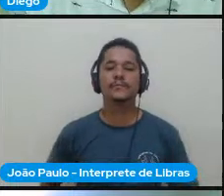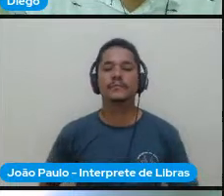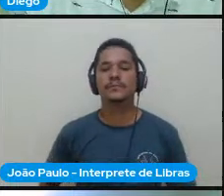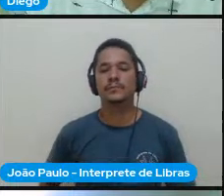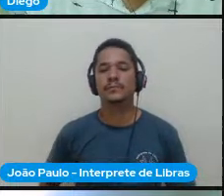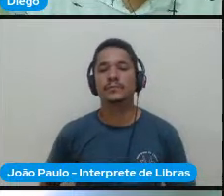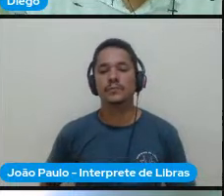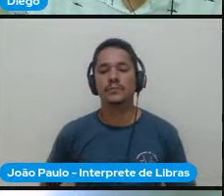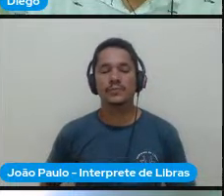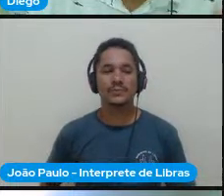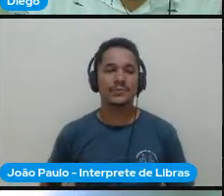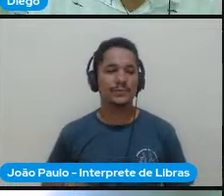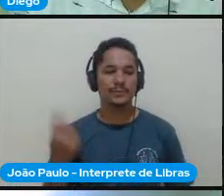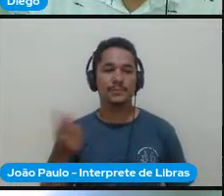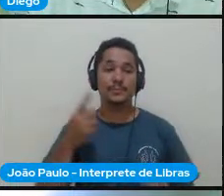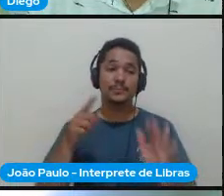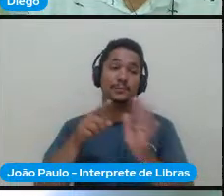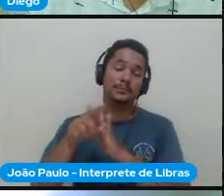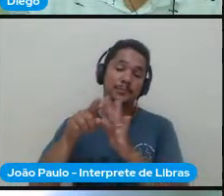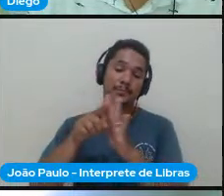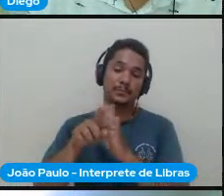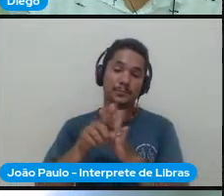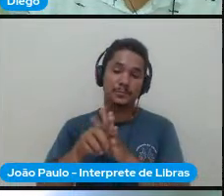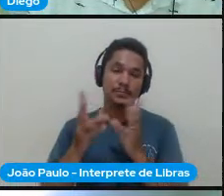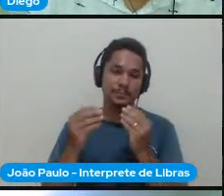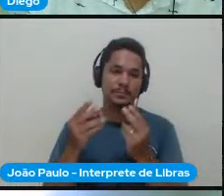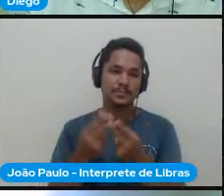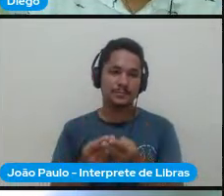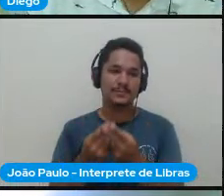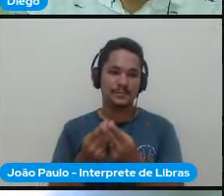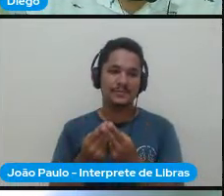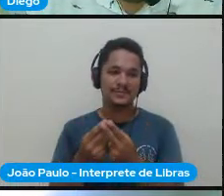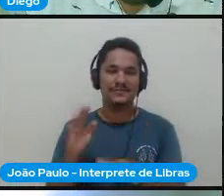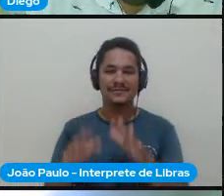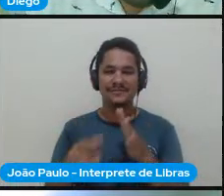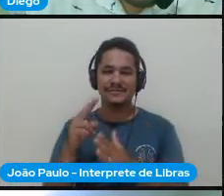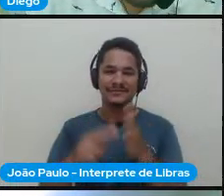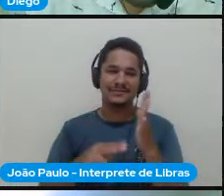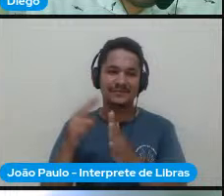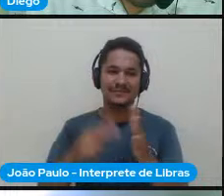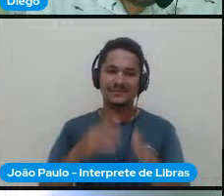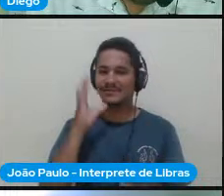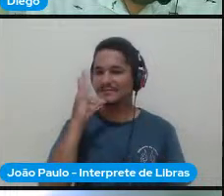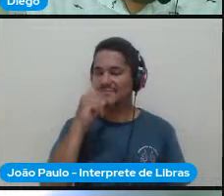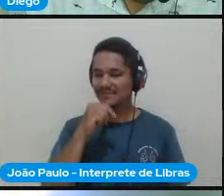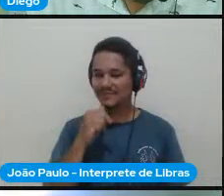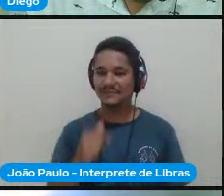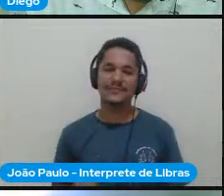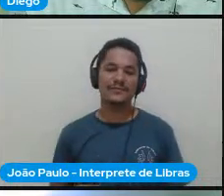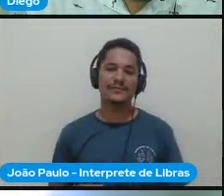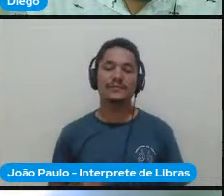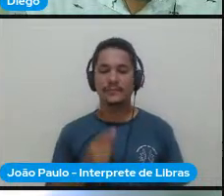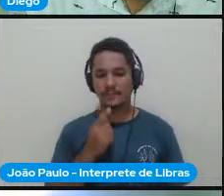Mas nós estamos recebendo muitas perguntas, tá? Então, pedi paciência aqui, às vezes, na leitura. Posso me perder aqui.